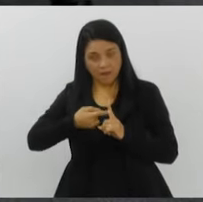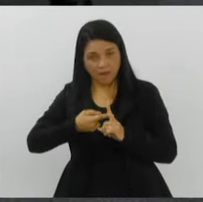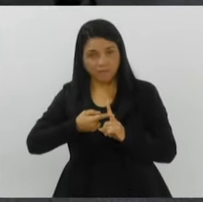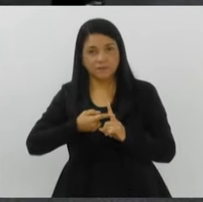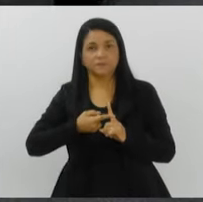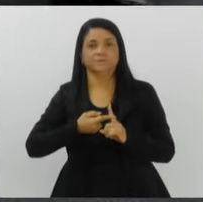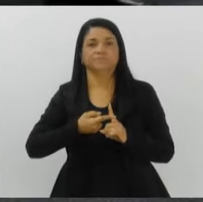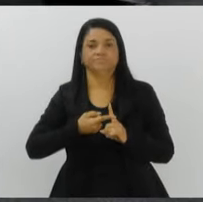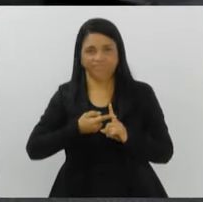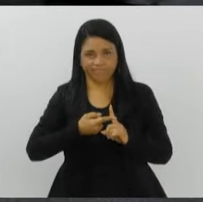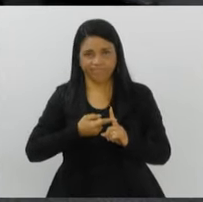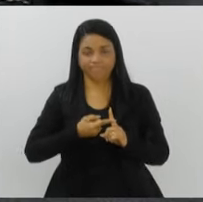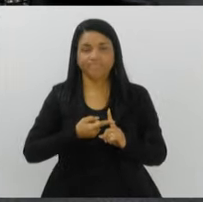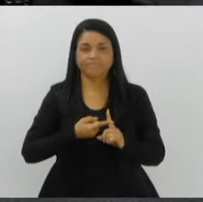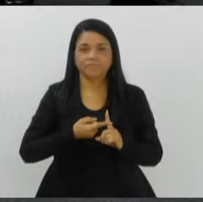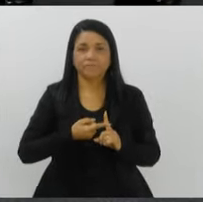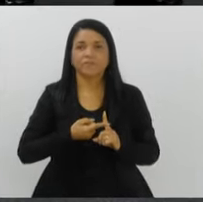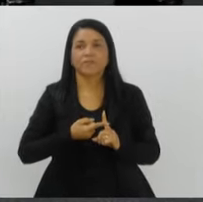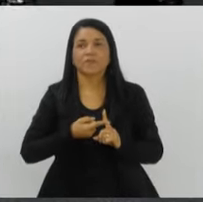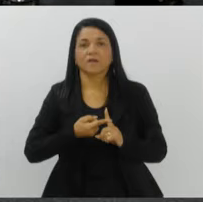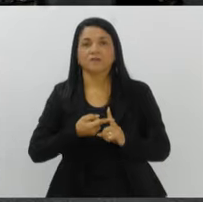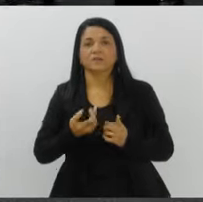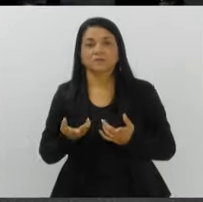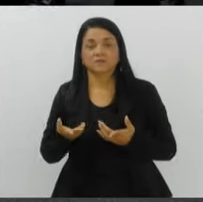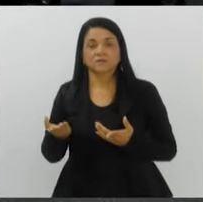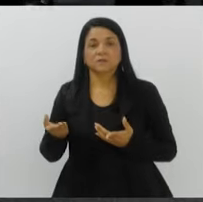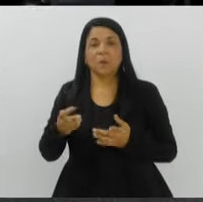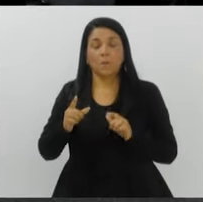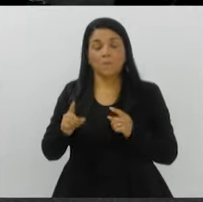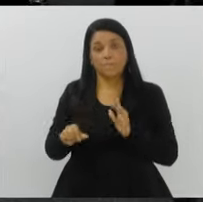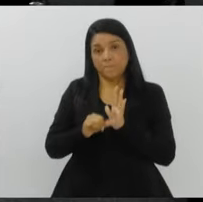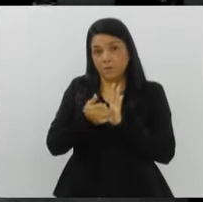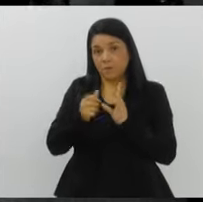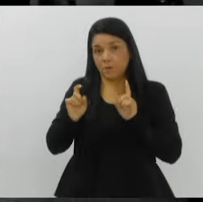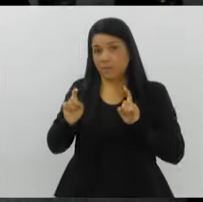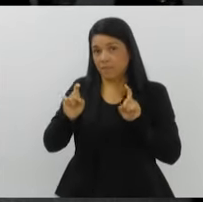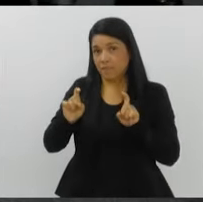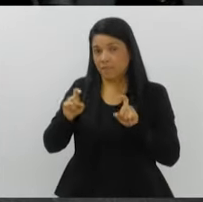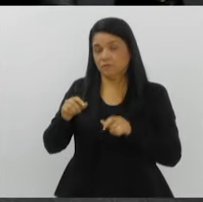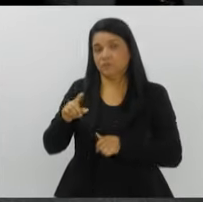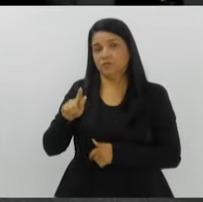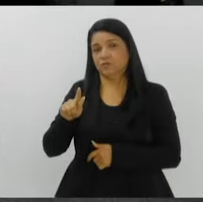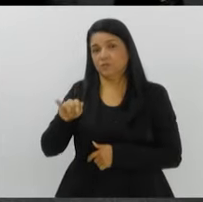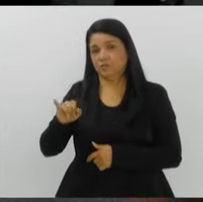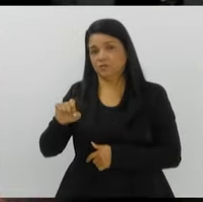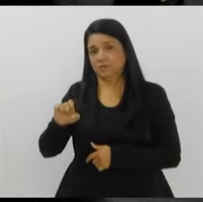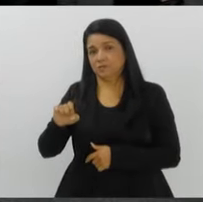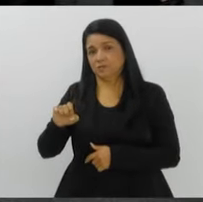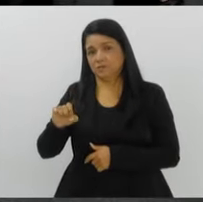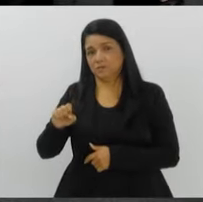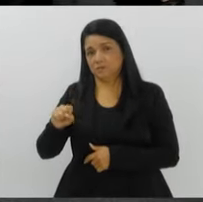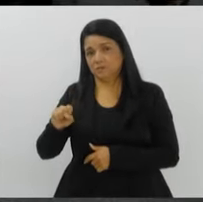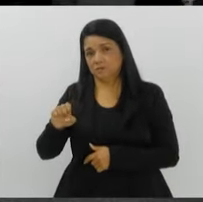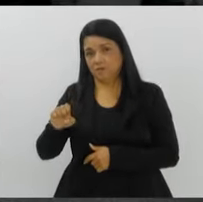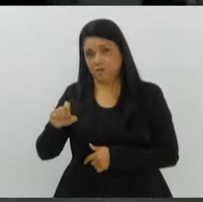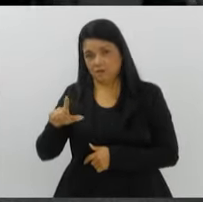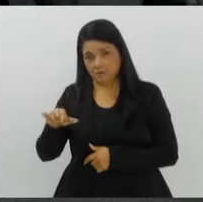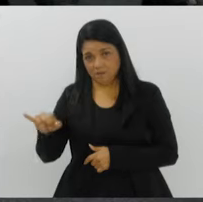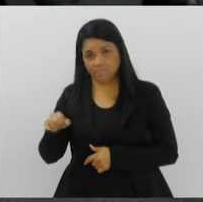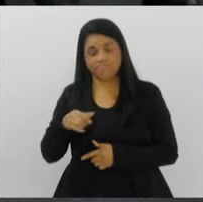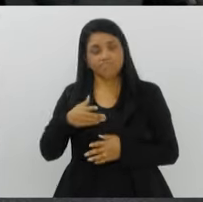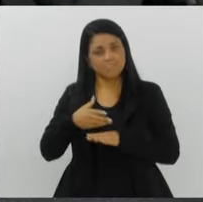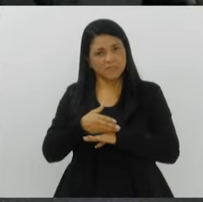deputada Gisele Monteiro, no seu primeiro mandato, né, sempre participando,